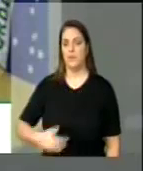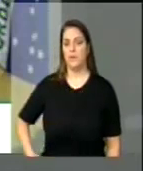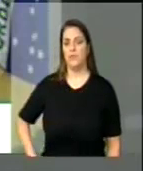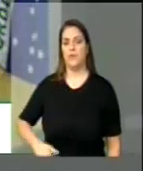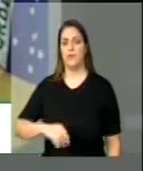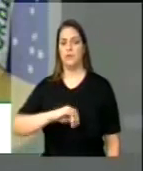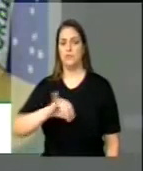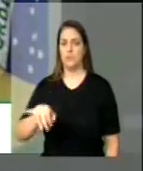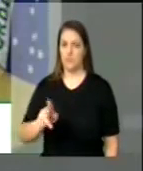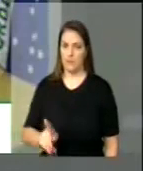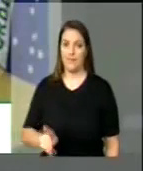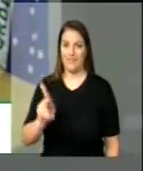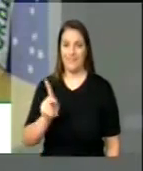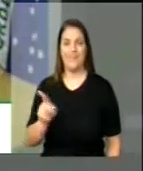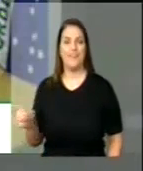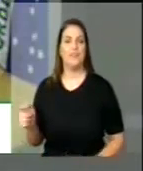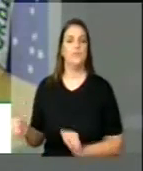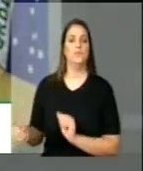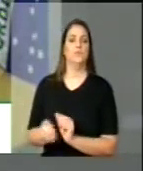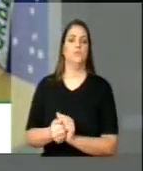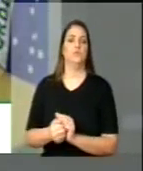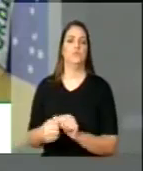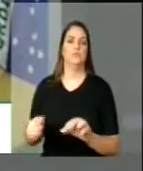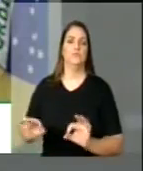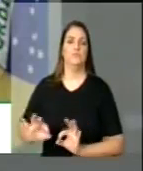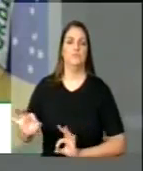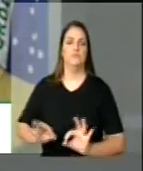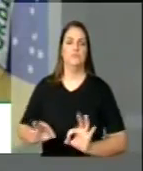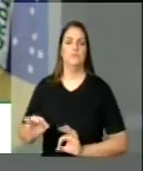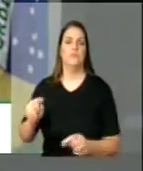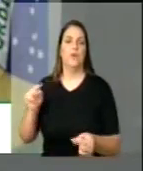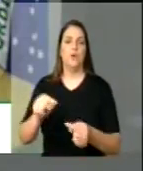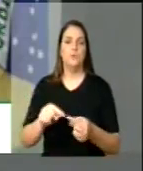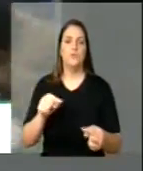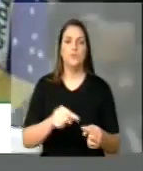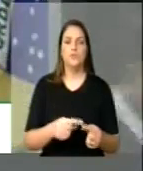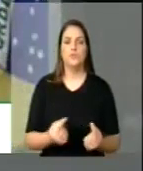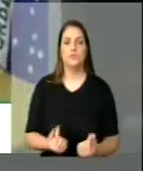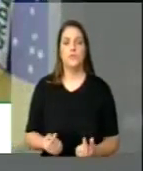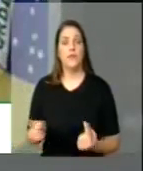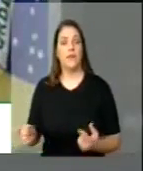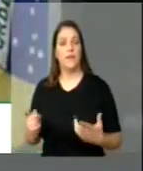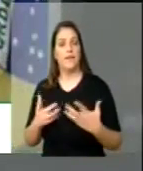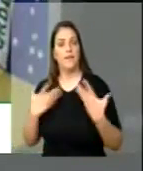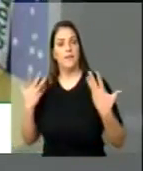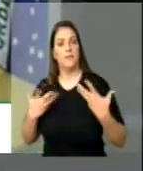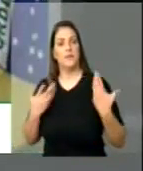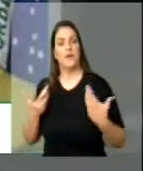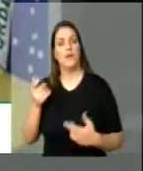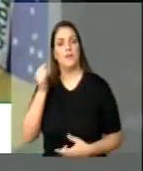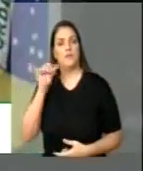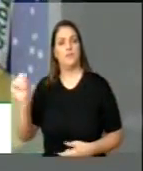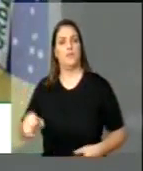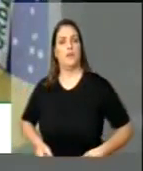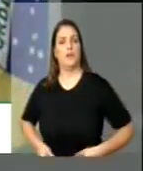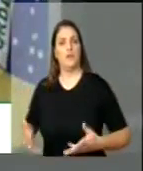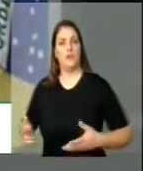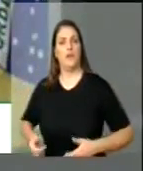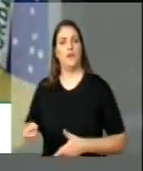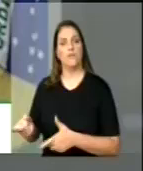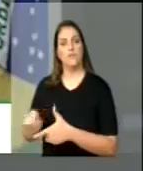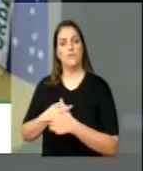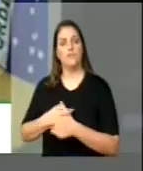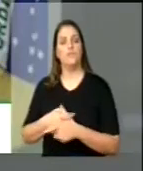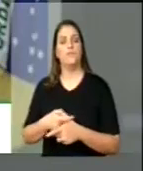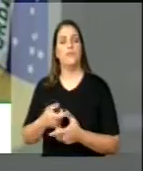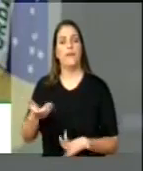artífices do plano de metas e animado defensor do controle do déficit público e do equilíbrio das contas externas por